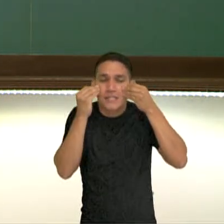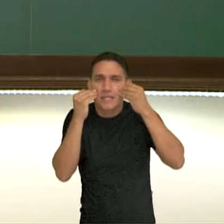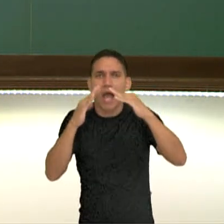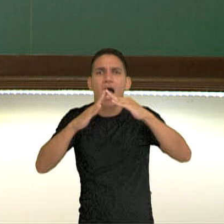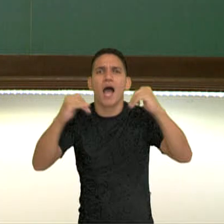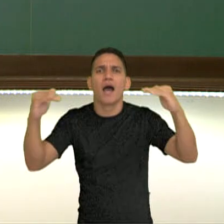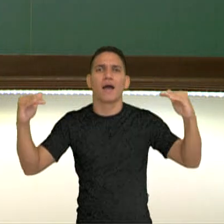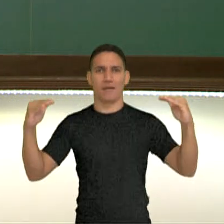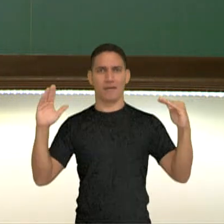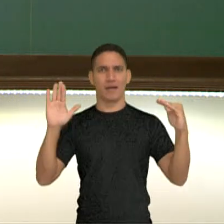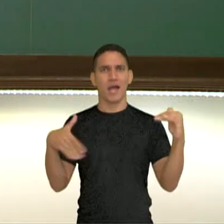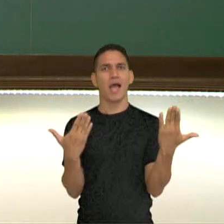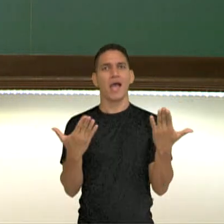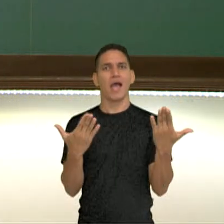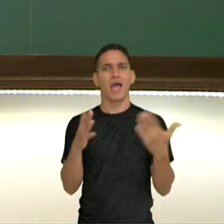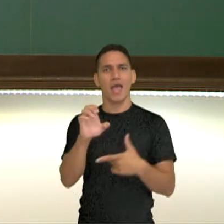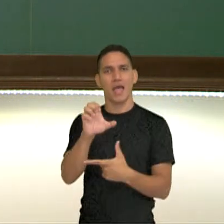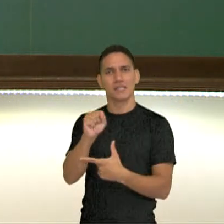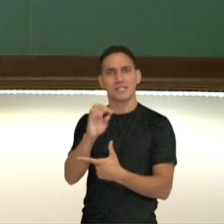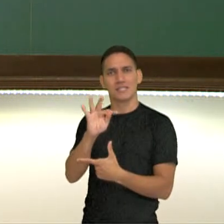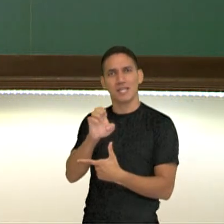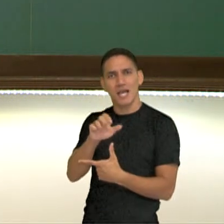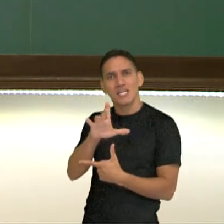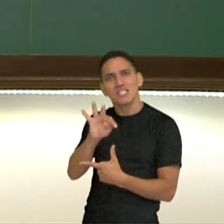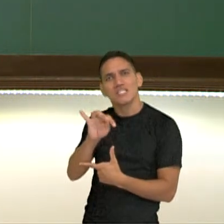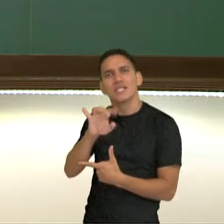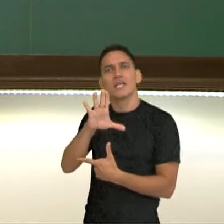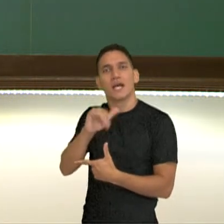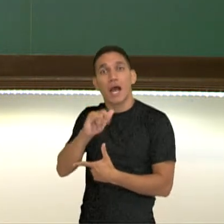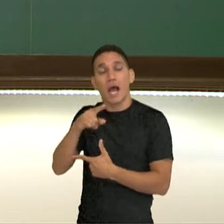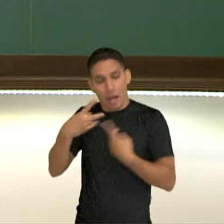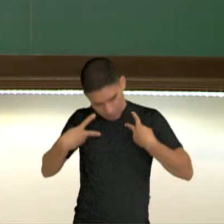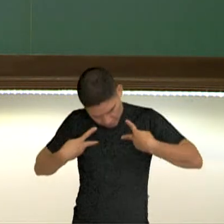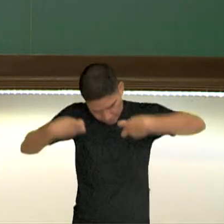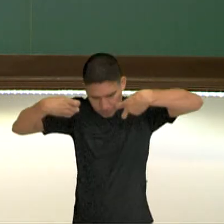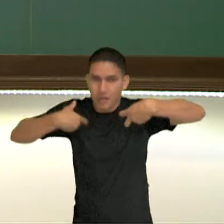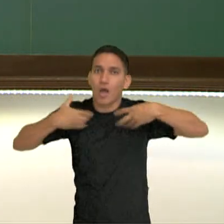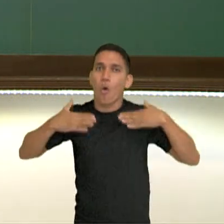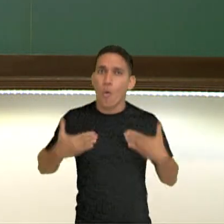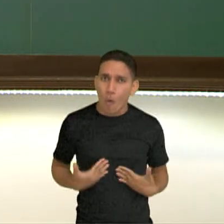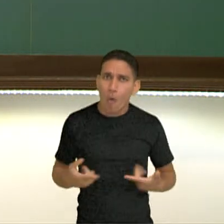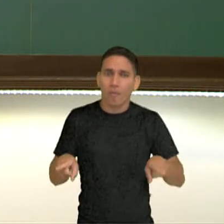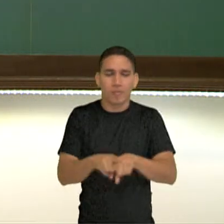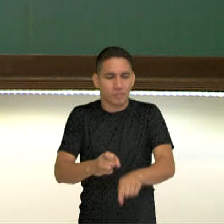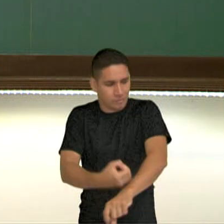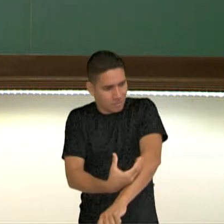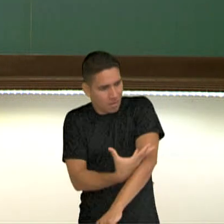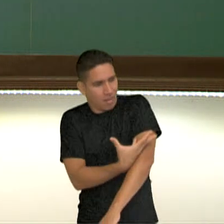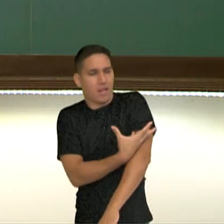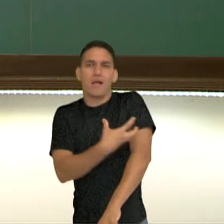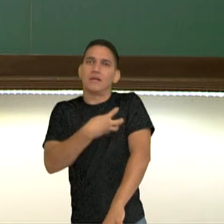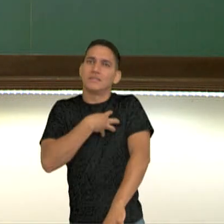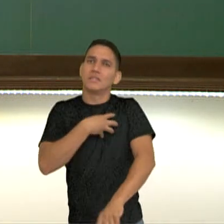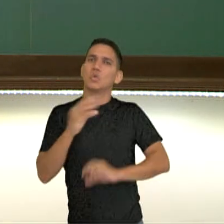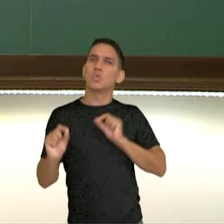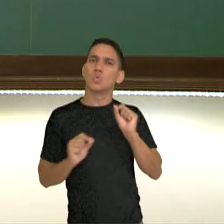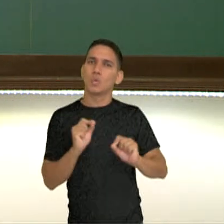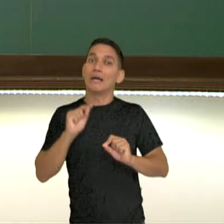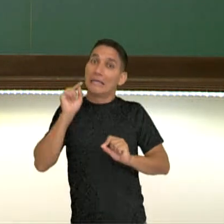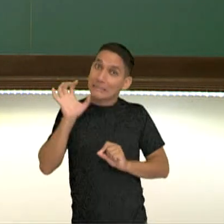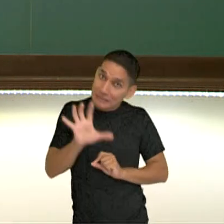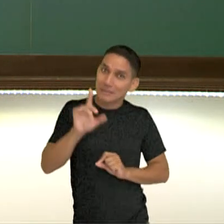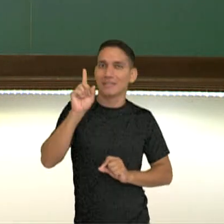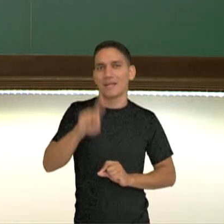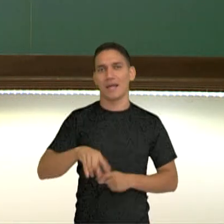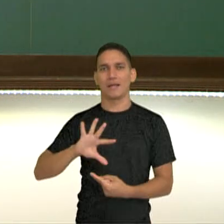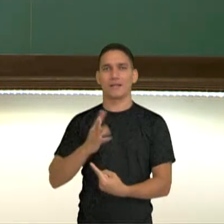O que é isso professor é a percepção do corpo dos Sentimentos à exploração das Sensações isso